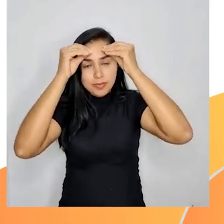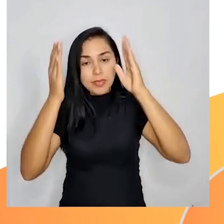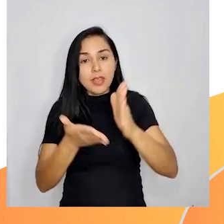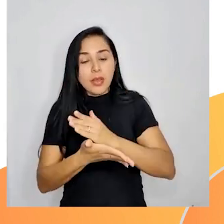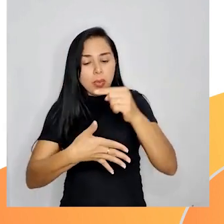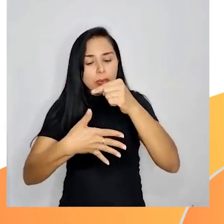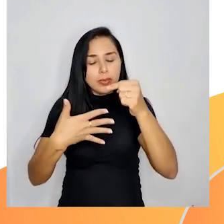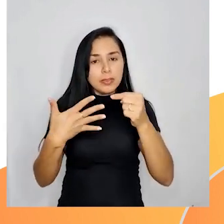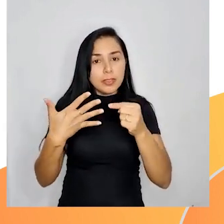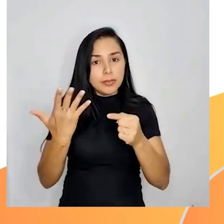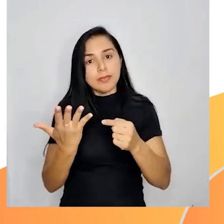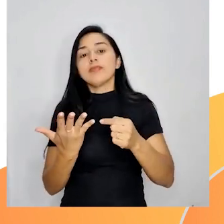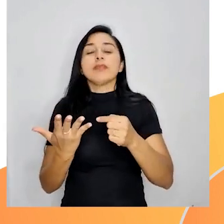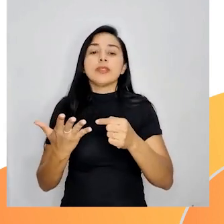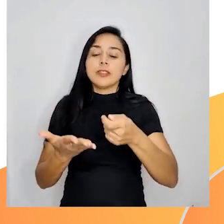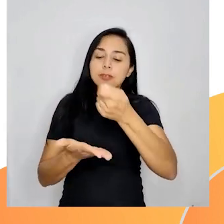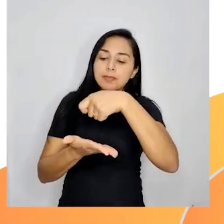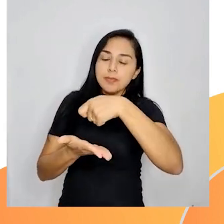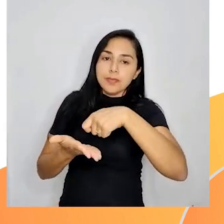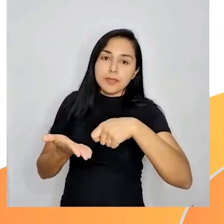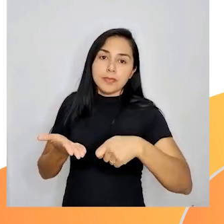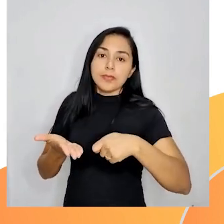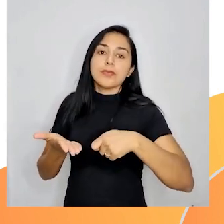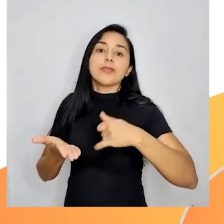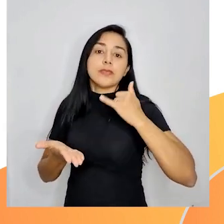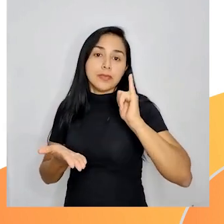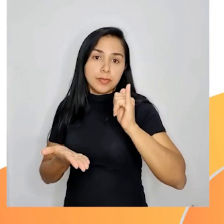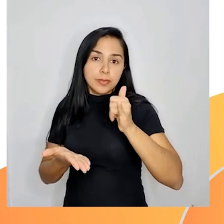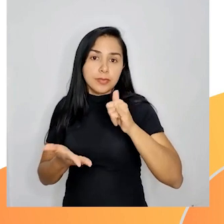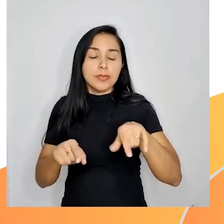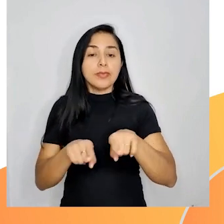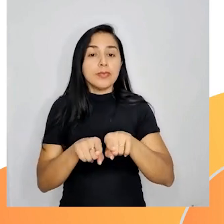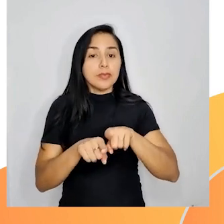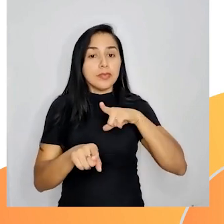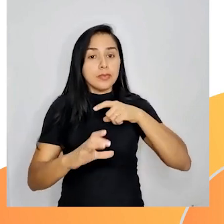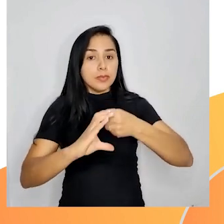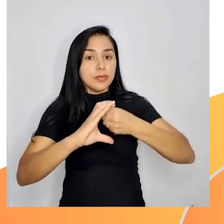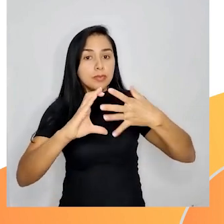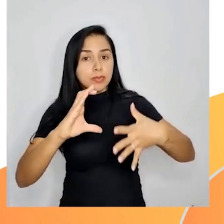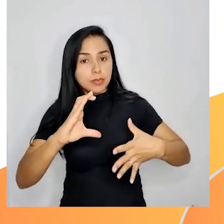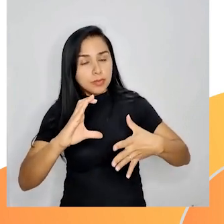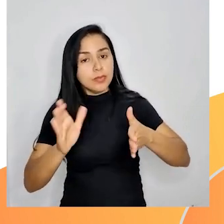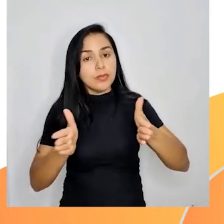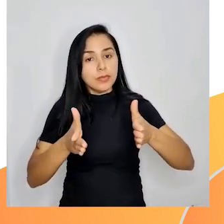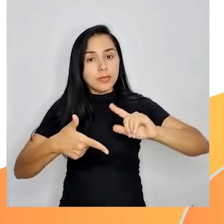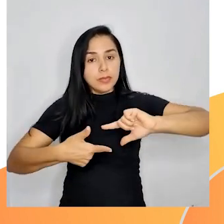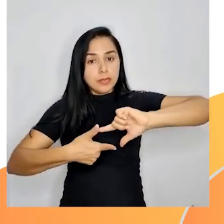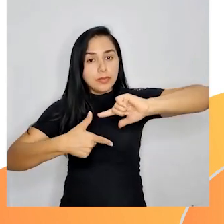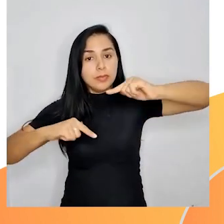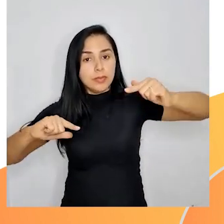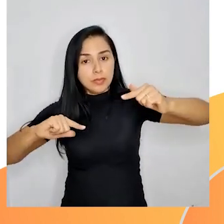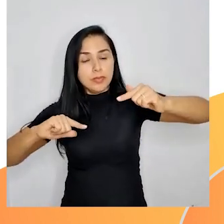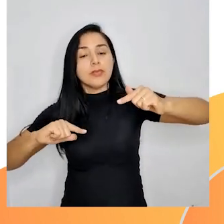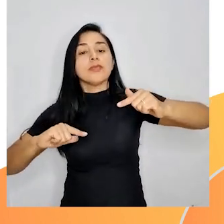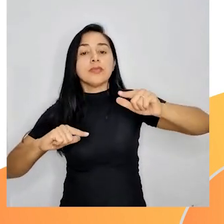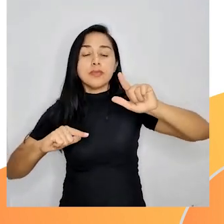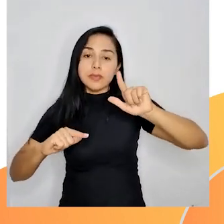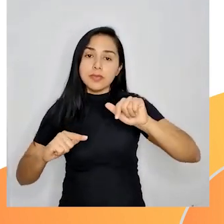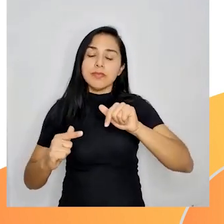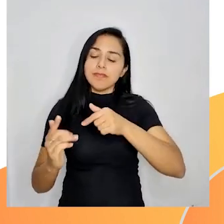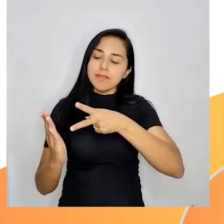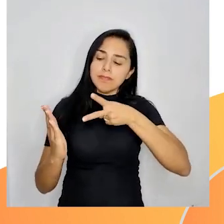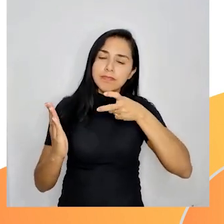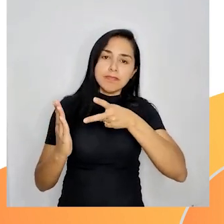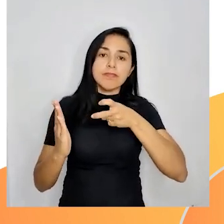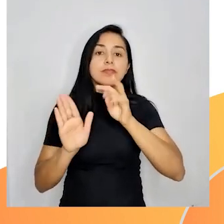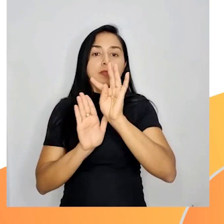poema narrativo e também temos as características do modernismo bem presentes nesse texto de